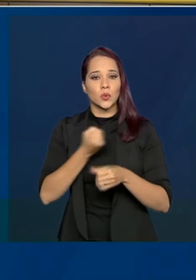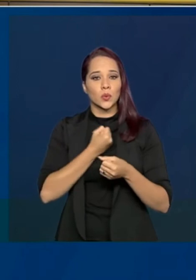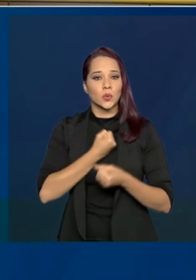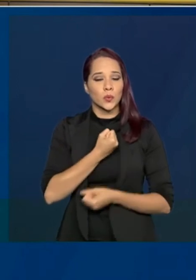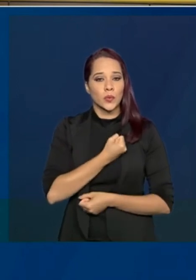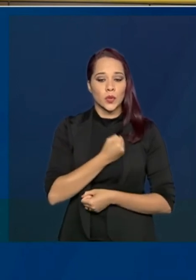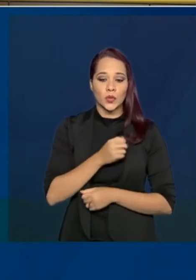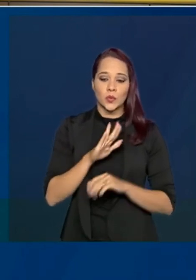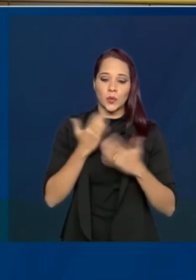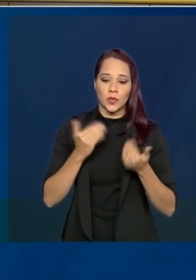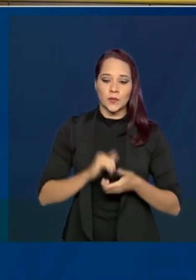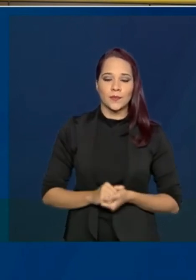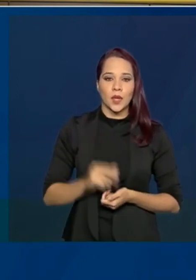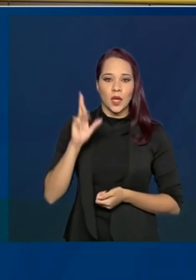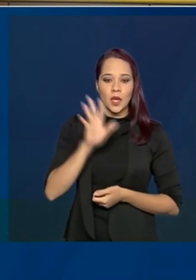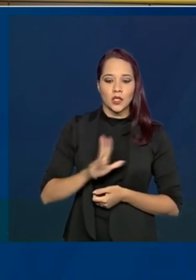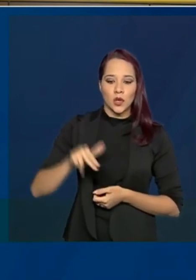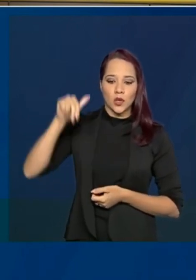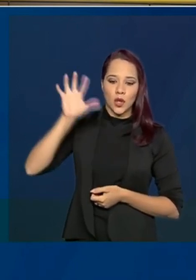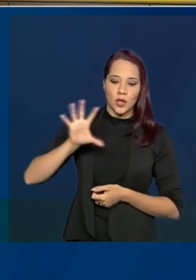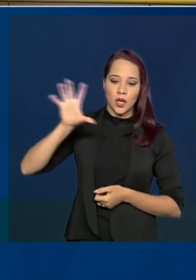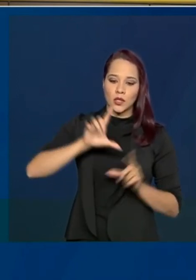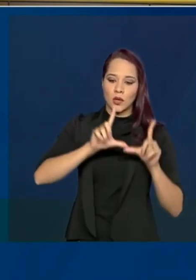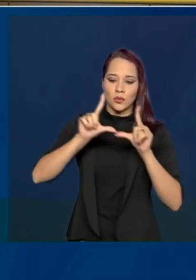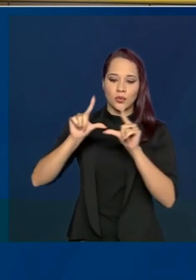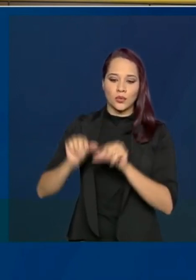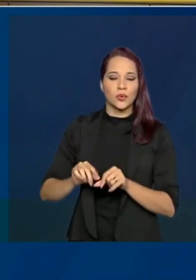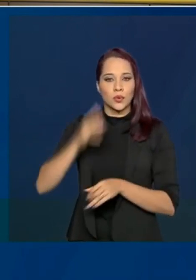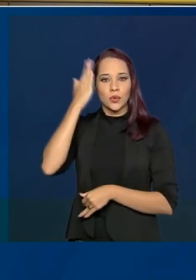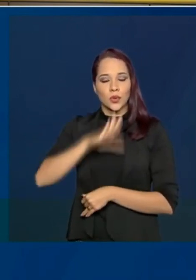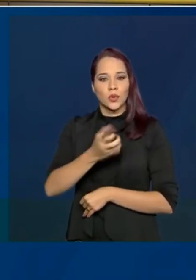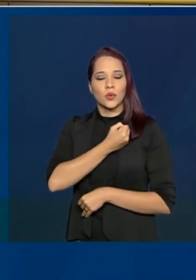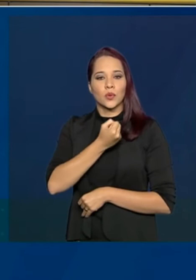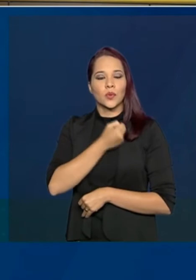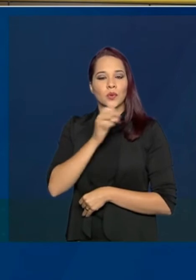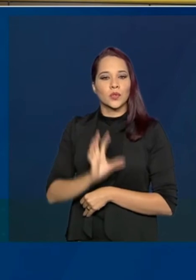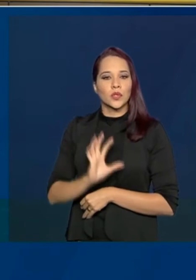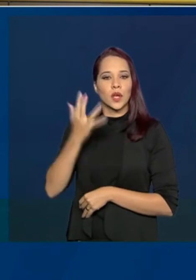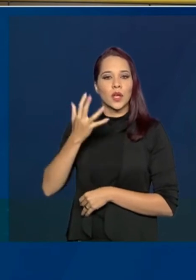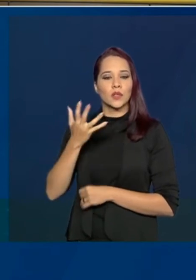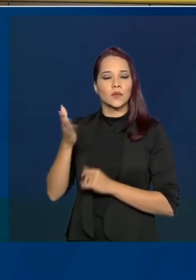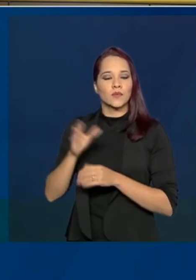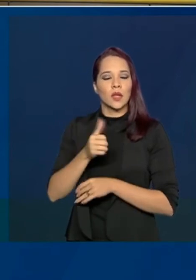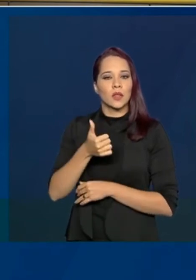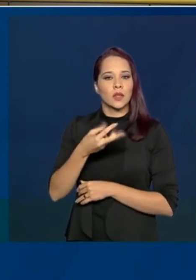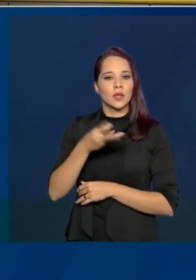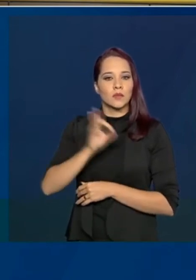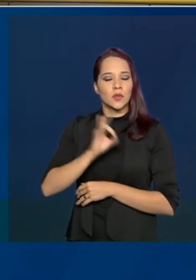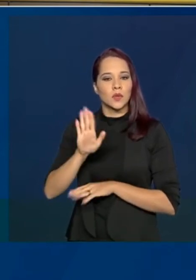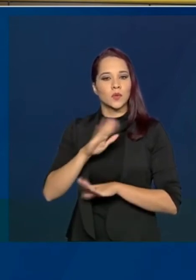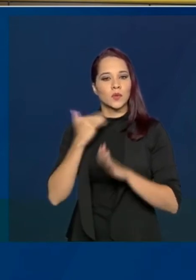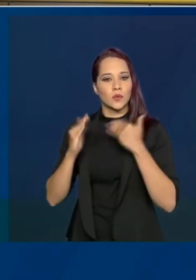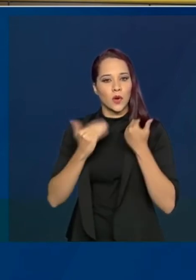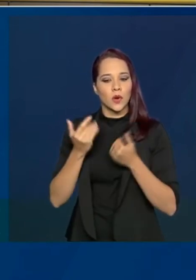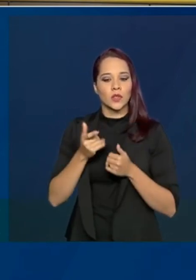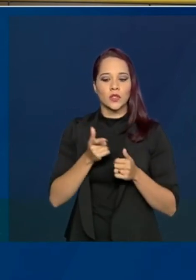casos. Região Nordeste, a redução é bem evidente no número de registro de casos, na ordem de 13%, e de óbitos